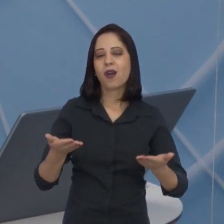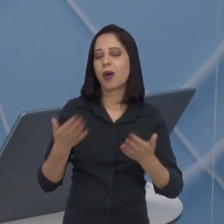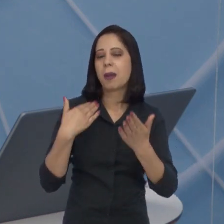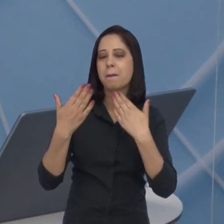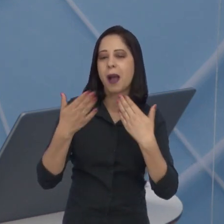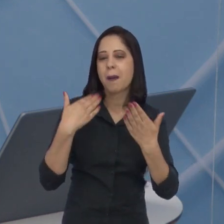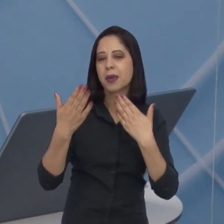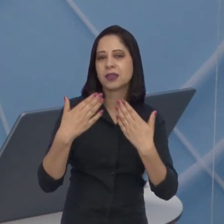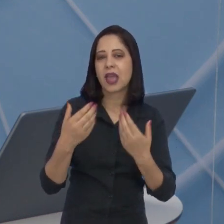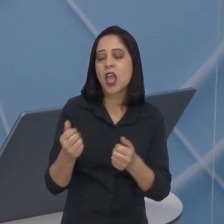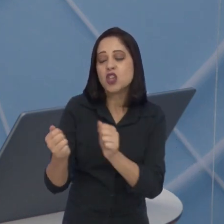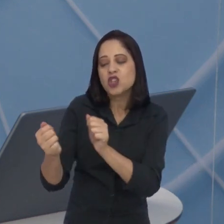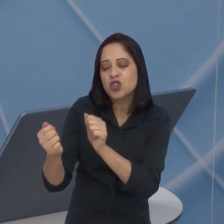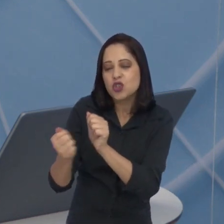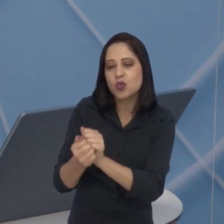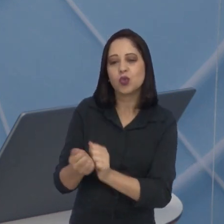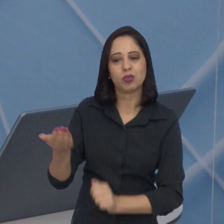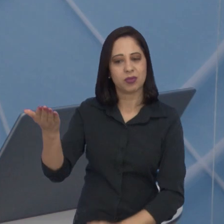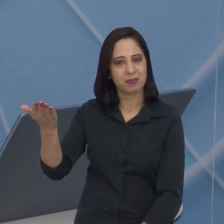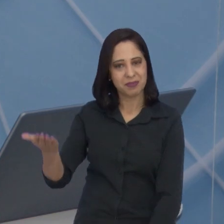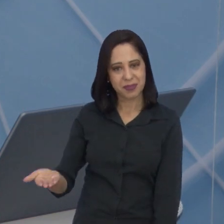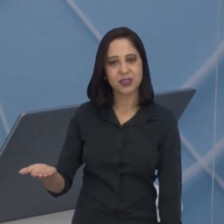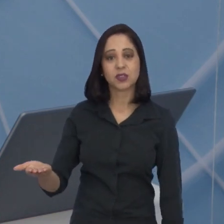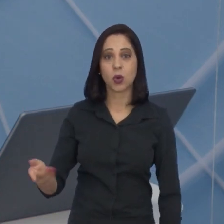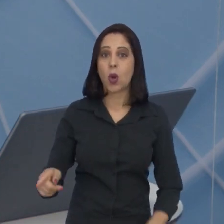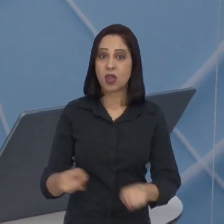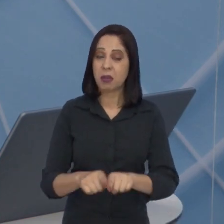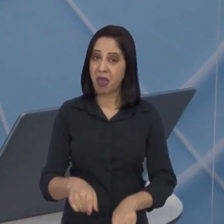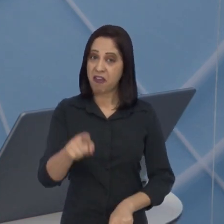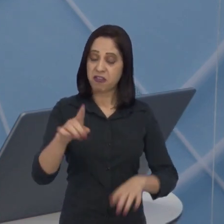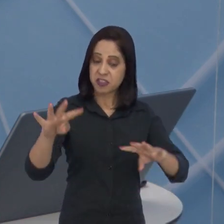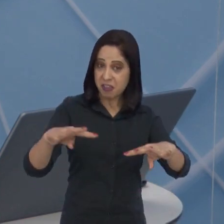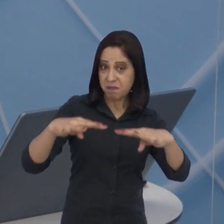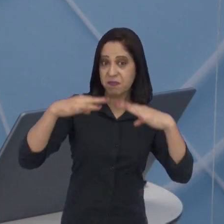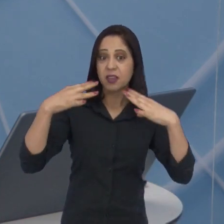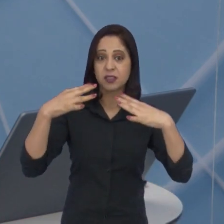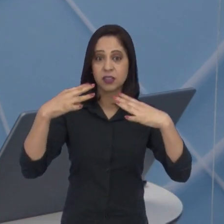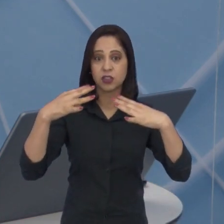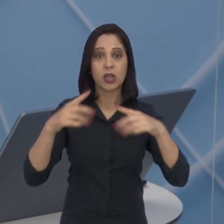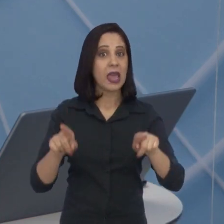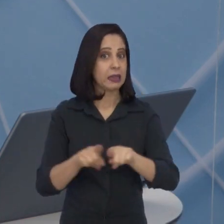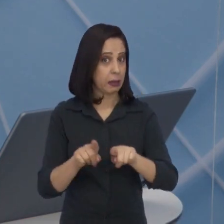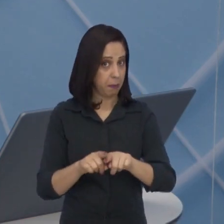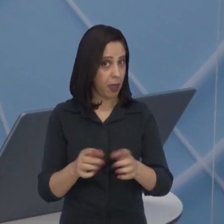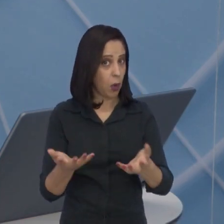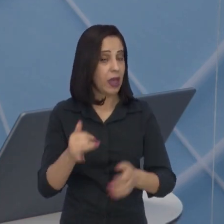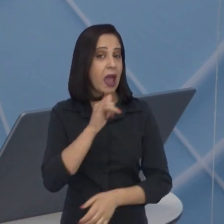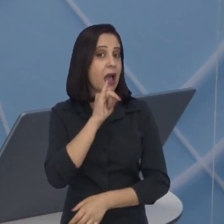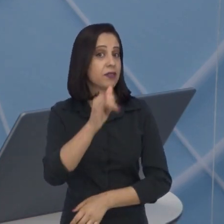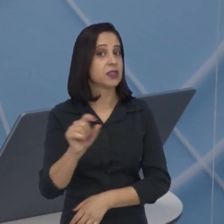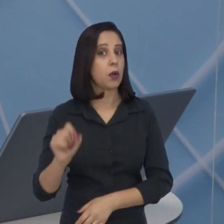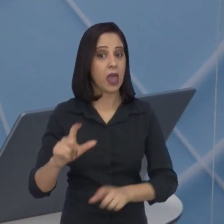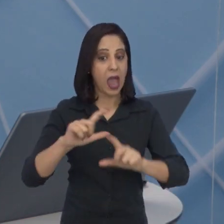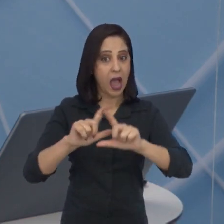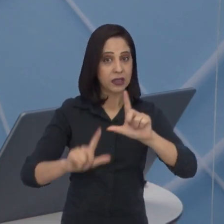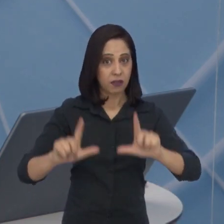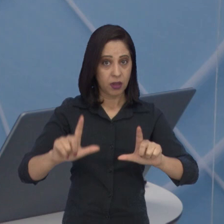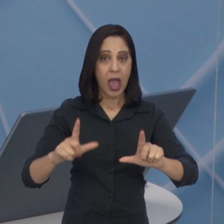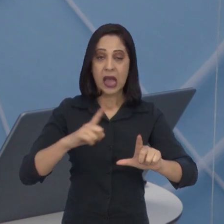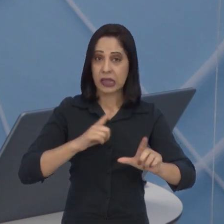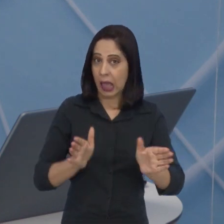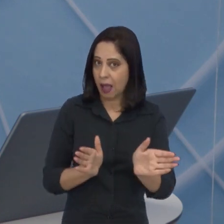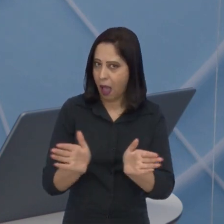mais próximo com o convidado, também com você, nosso telespectador. Eu quero lembrar também que a TV Câmara de São José preza